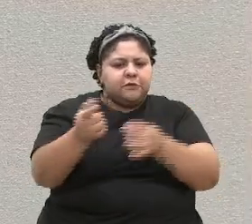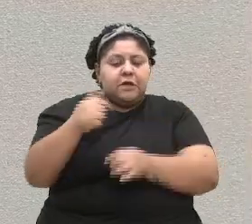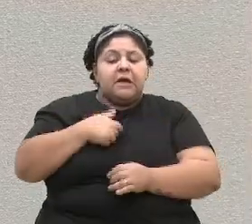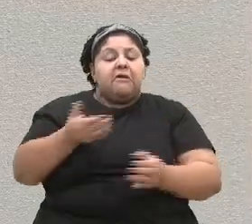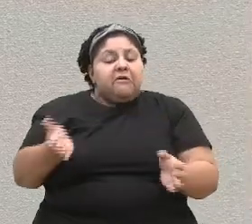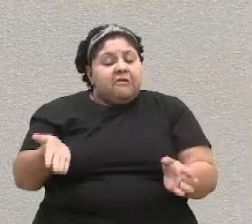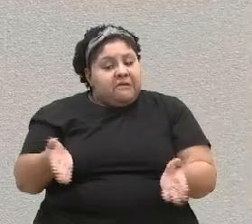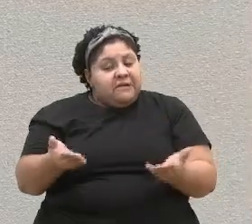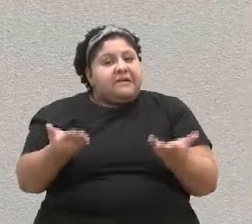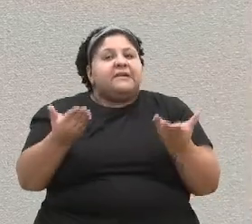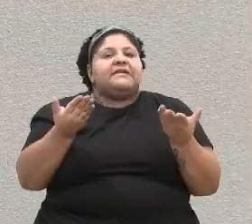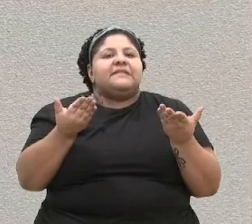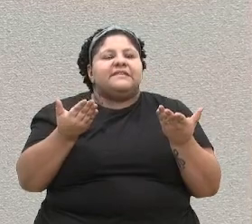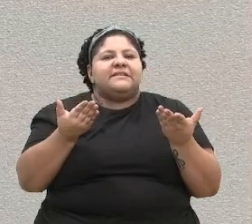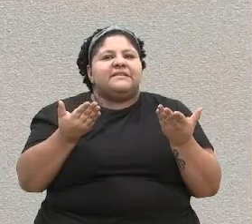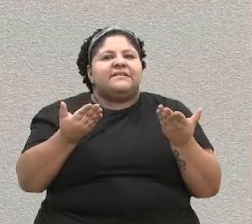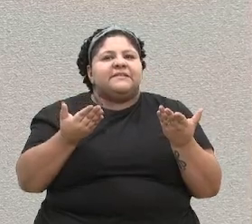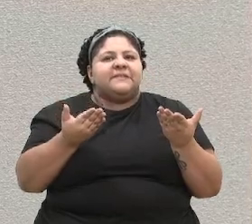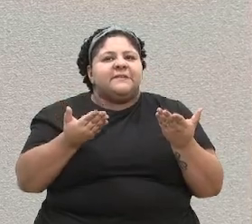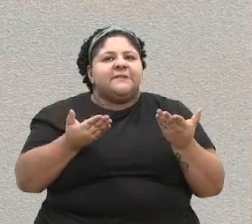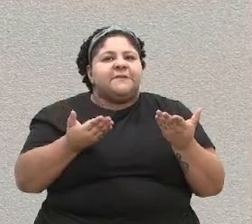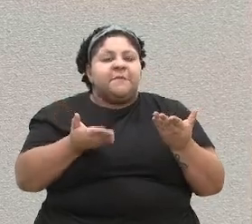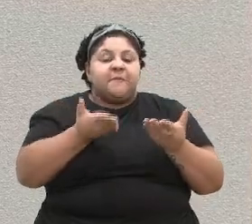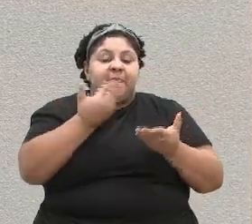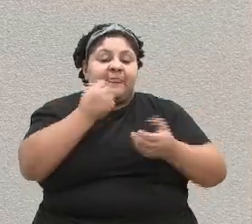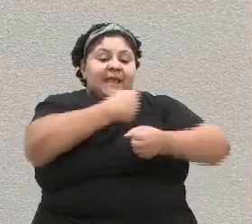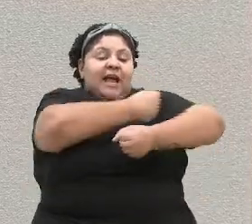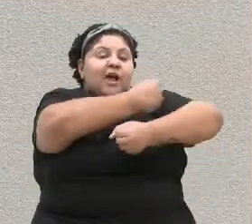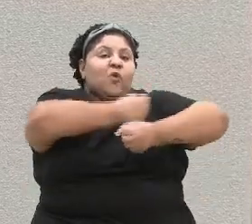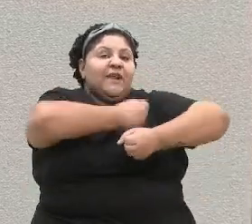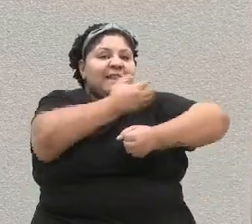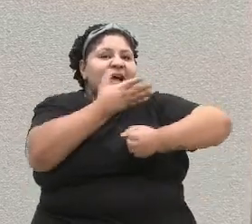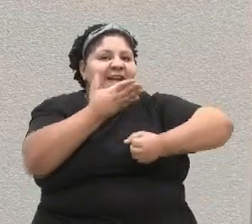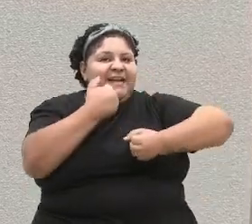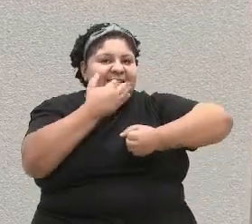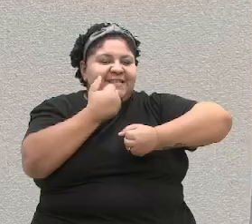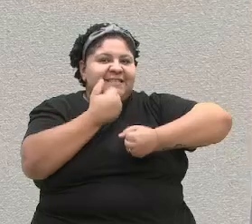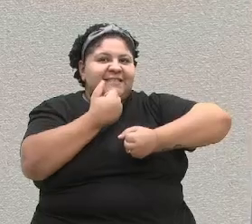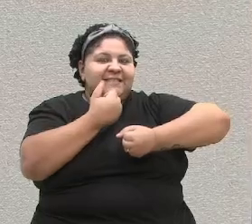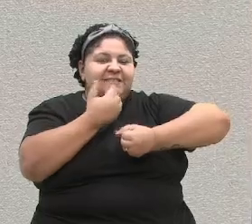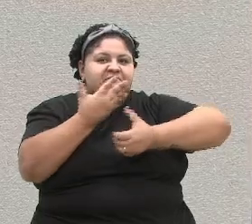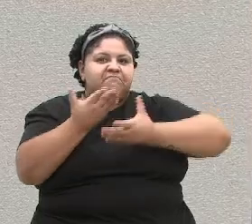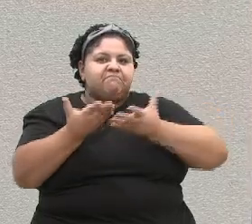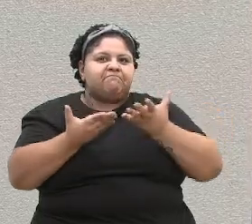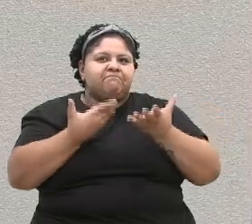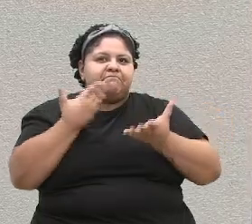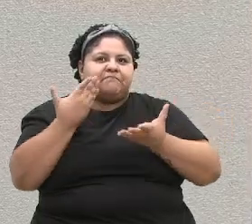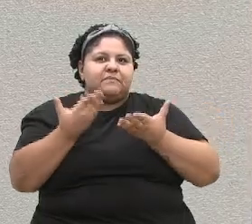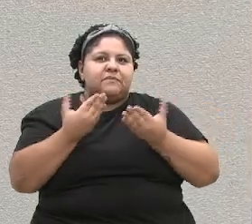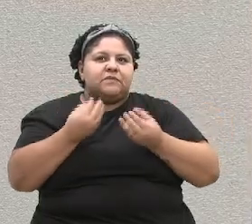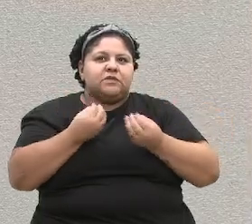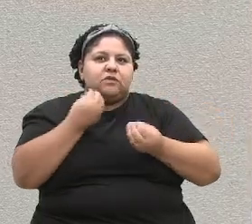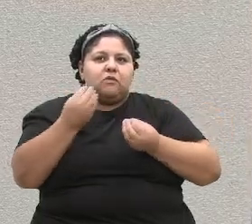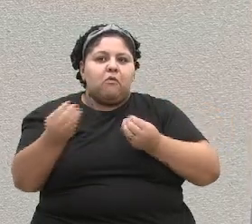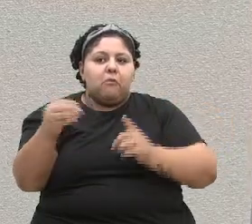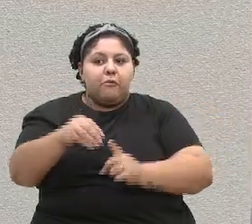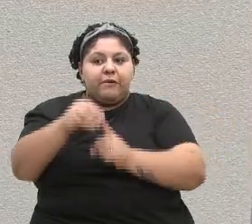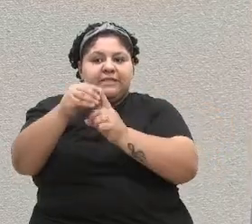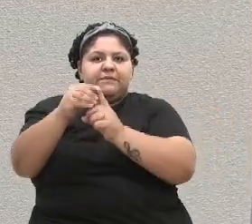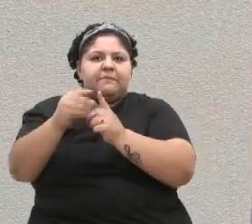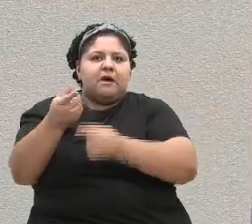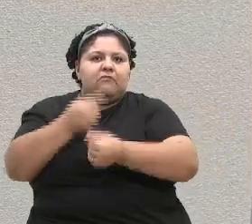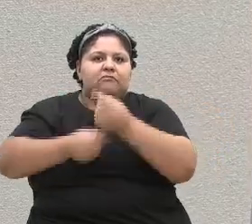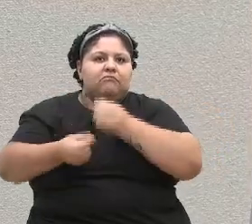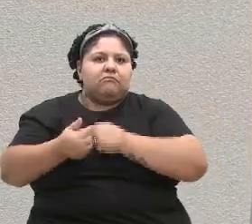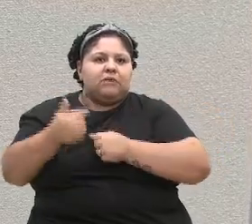entusiasta da culinária e da gastronomia como vetor de economia. Então, o meu